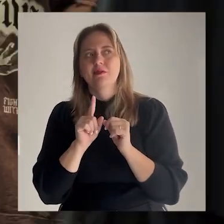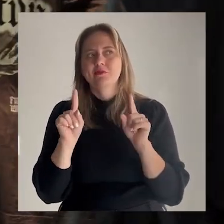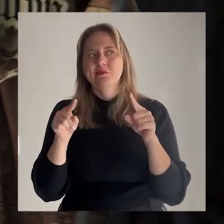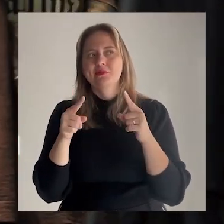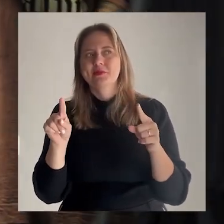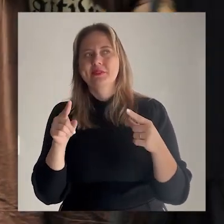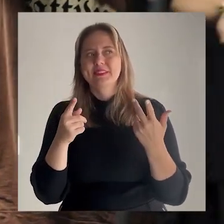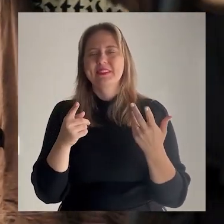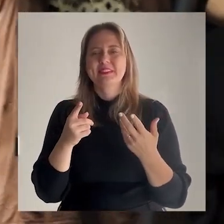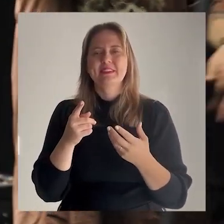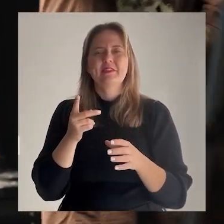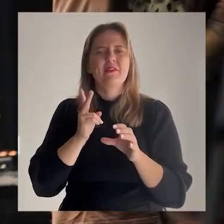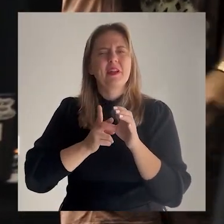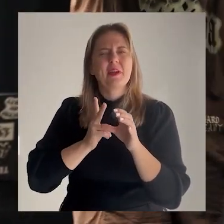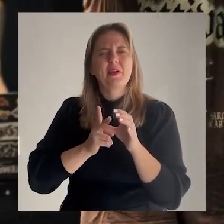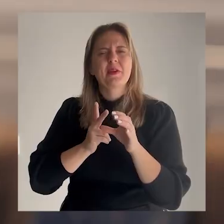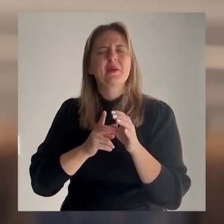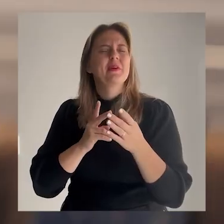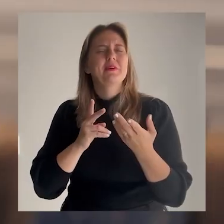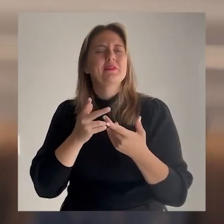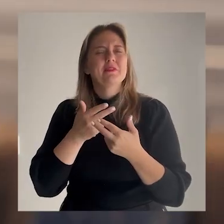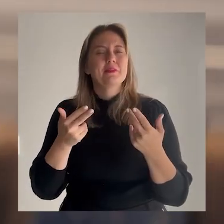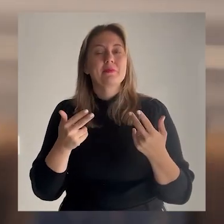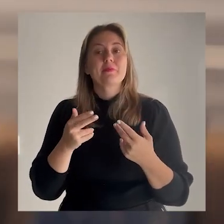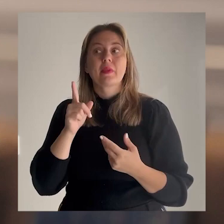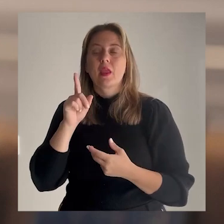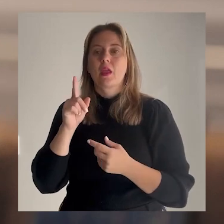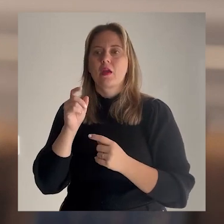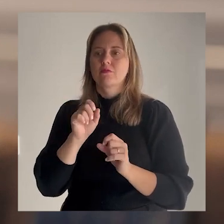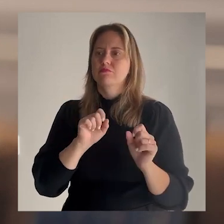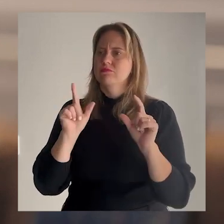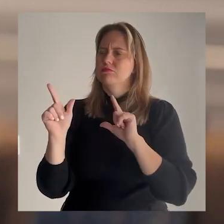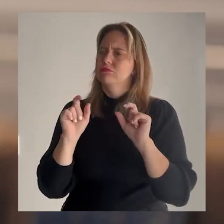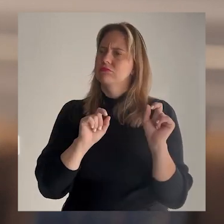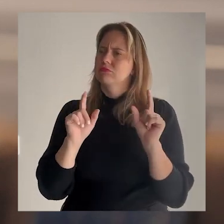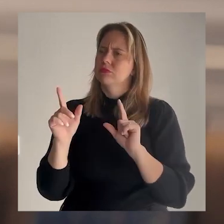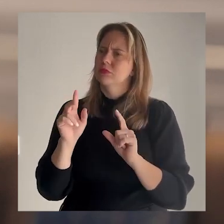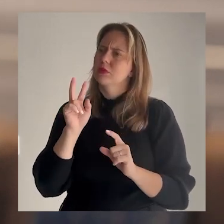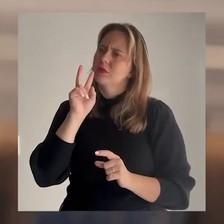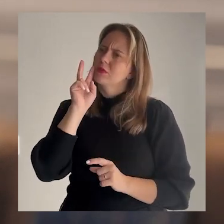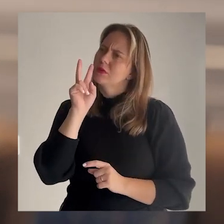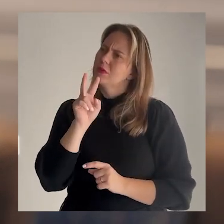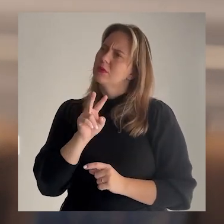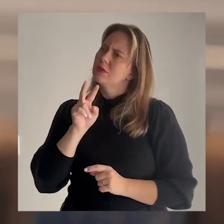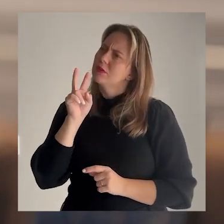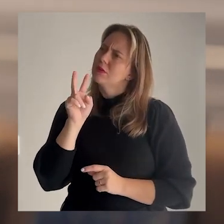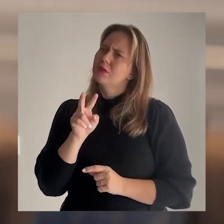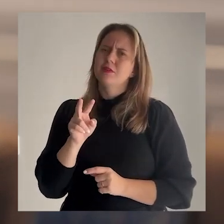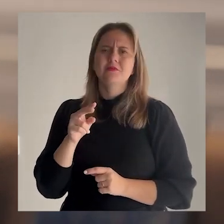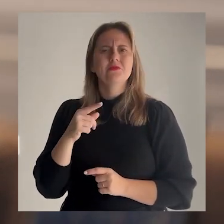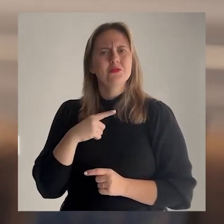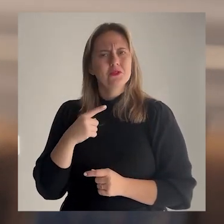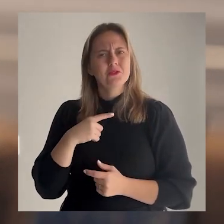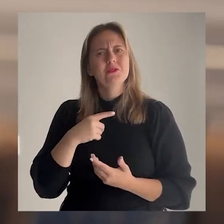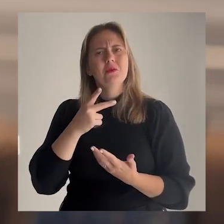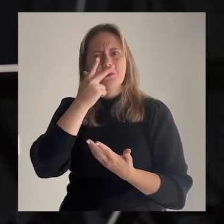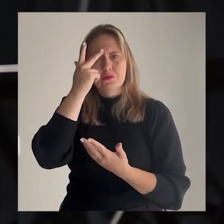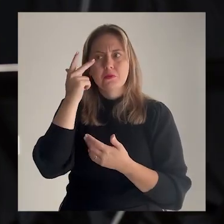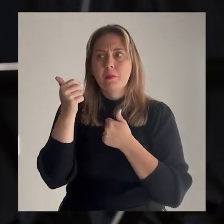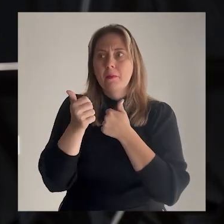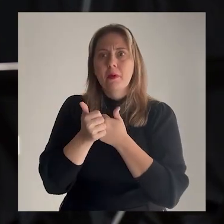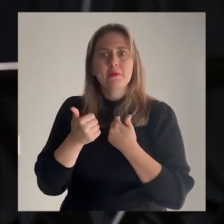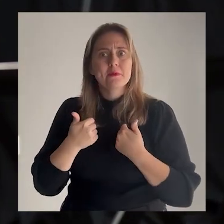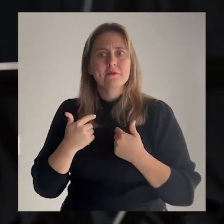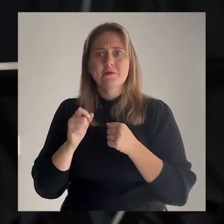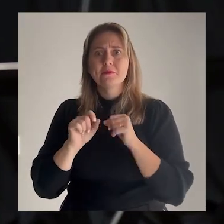Veracruz, que é a Coer Records e tal. Aí eles me mostraram alguns videoclipes deles e tal, eu comecei a ver que tinha pessoas perto de mim